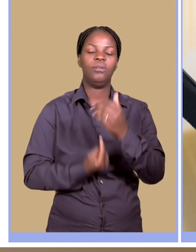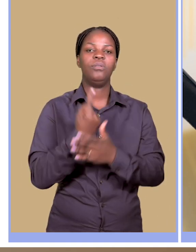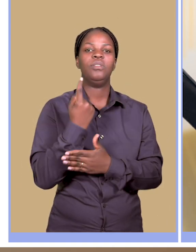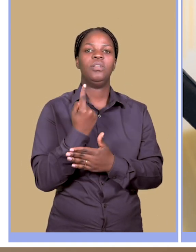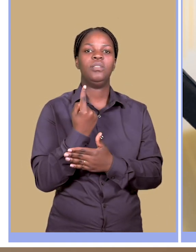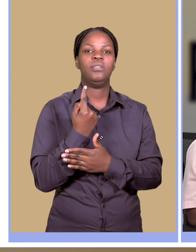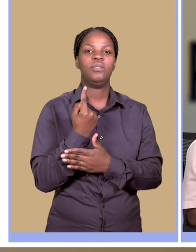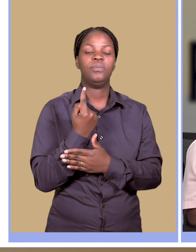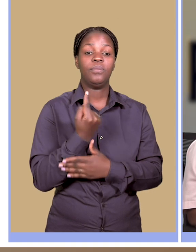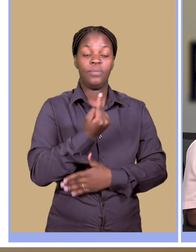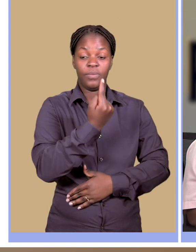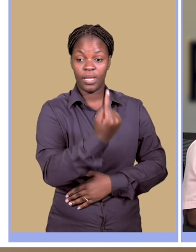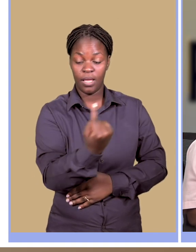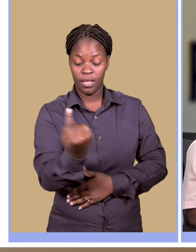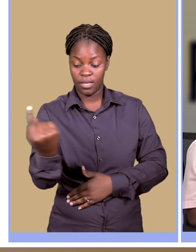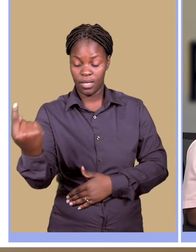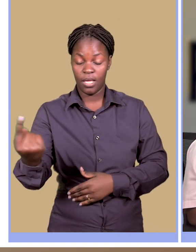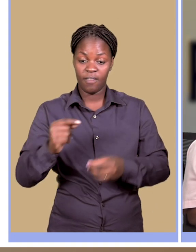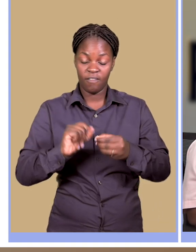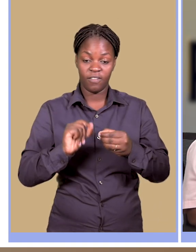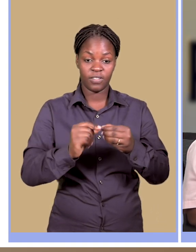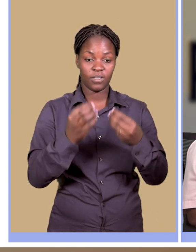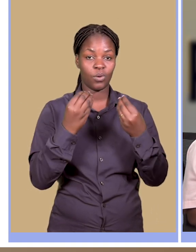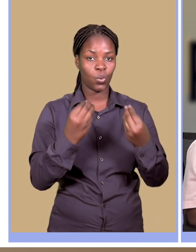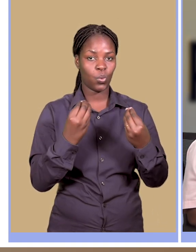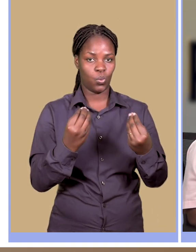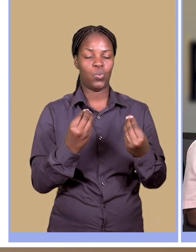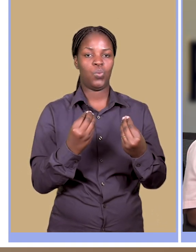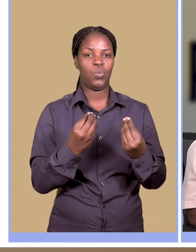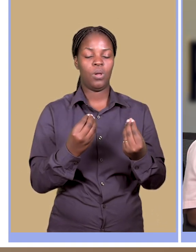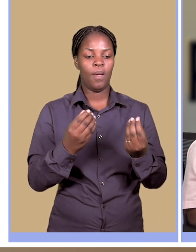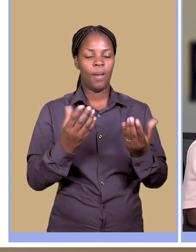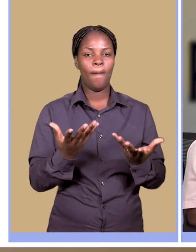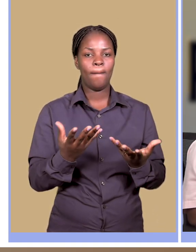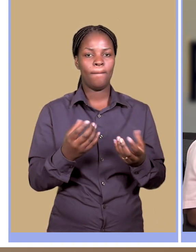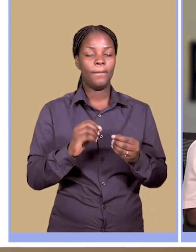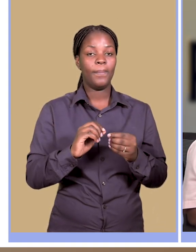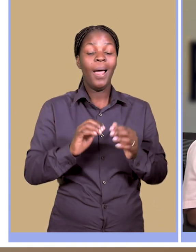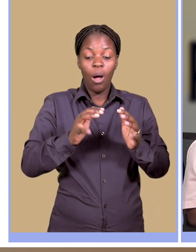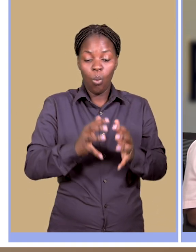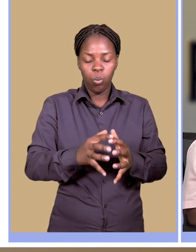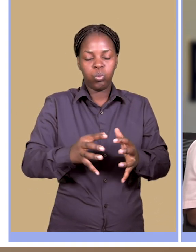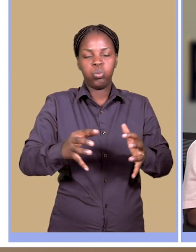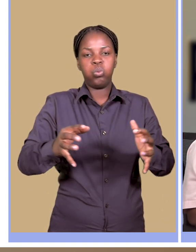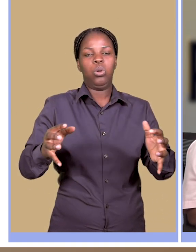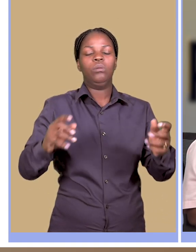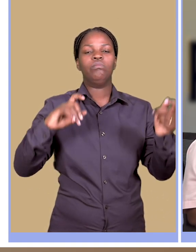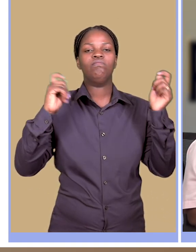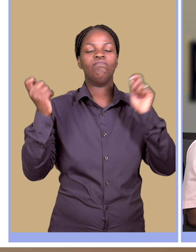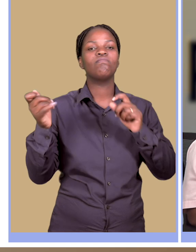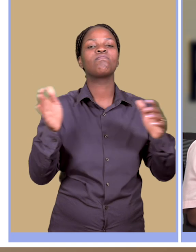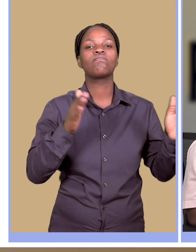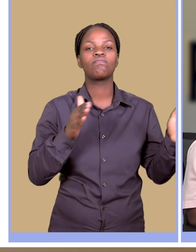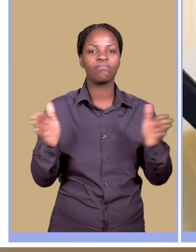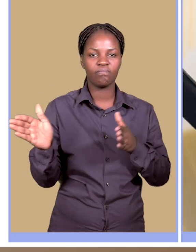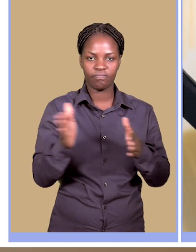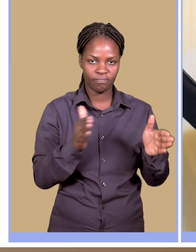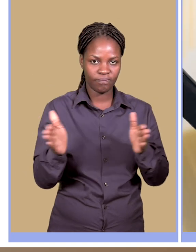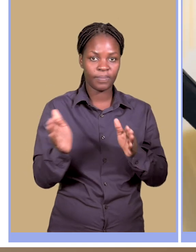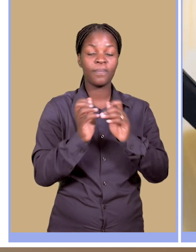disto, como é que cada um de nós contribui para a intensificação destes eventos, mas do outro lado